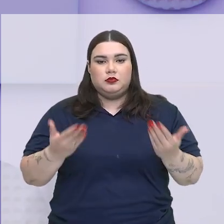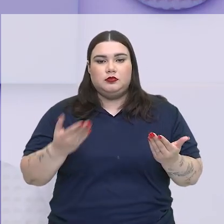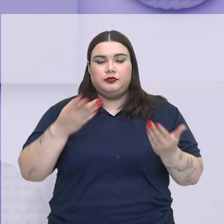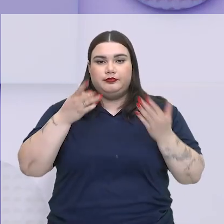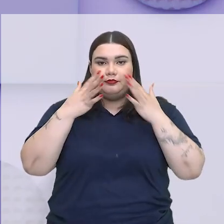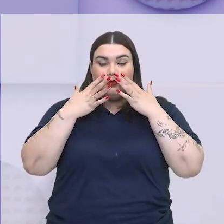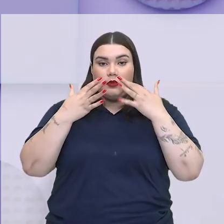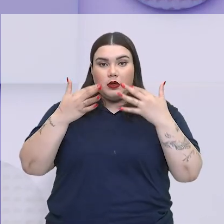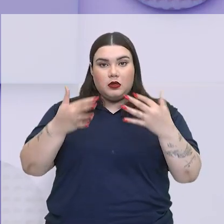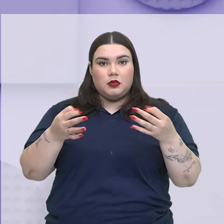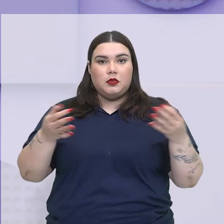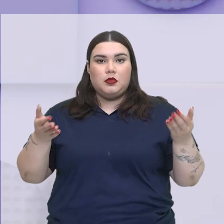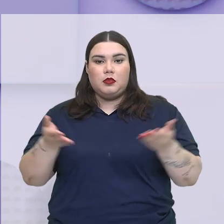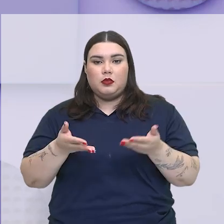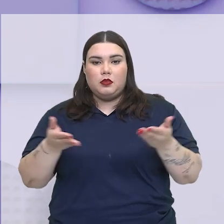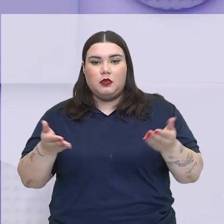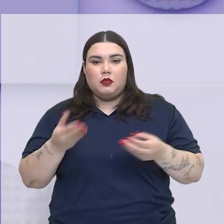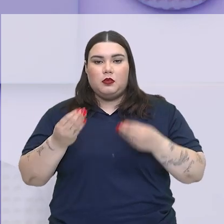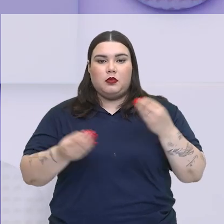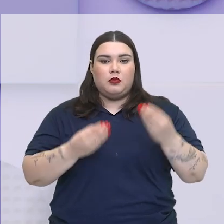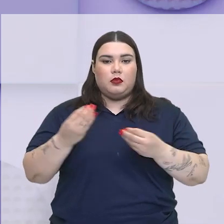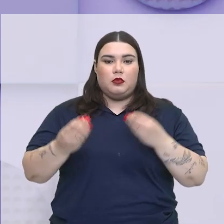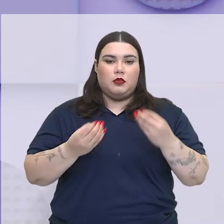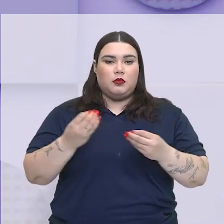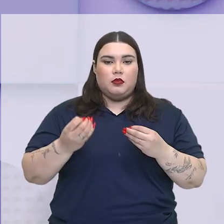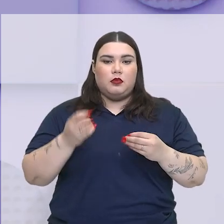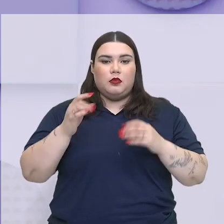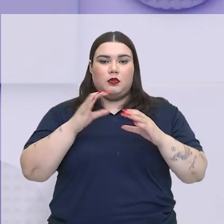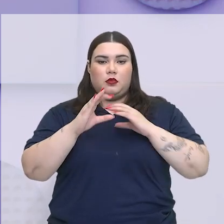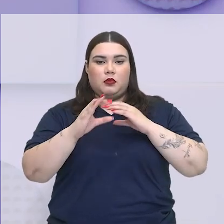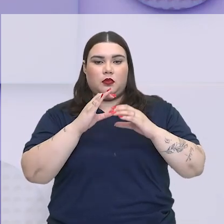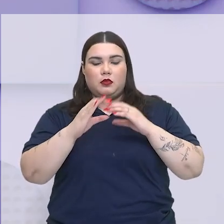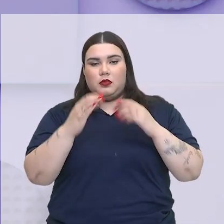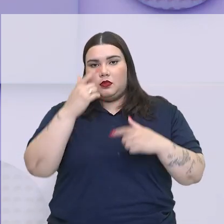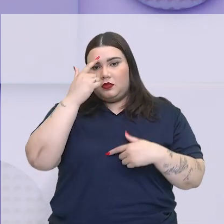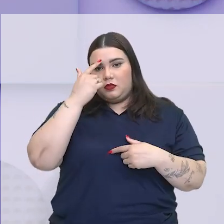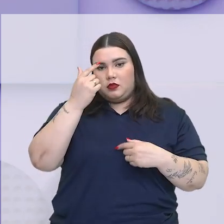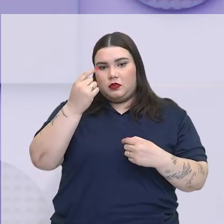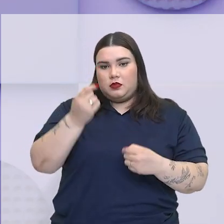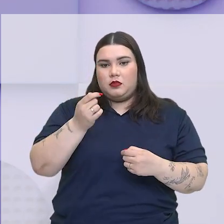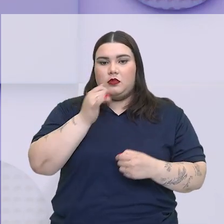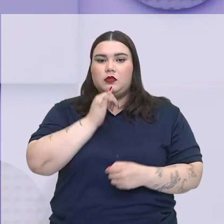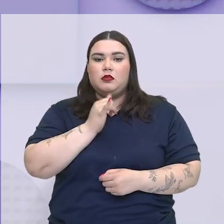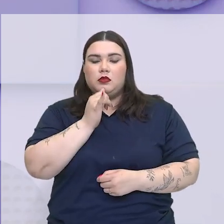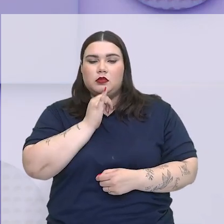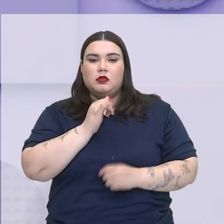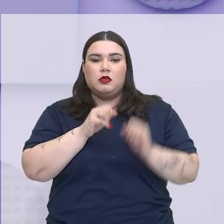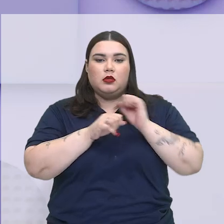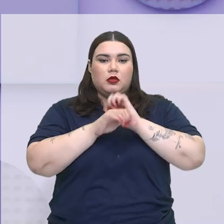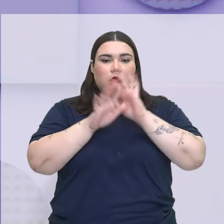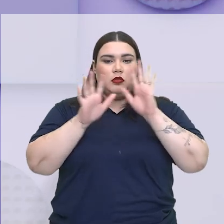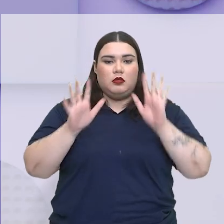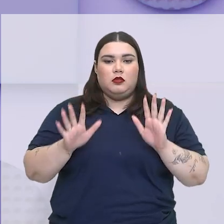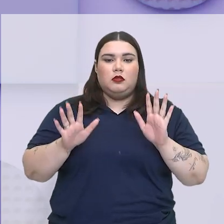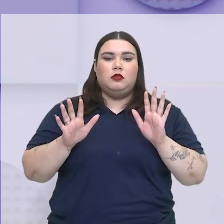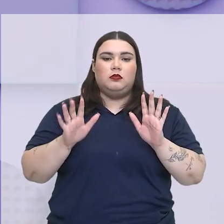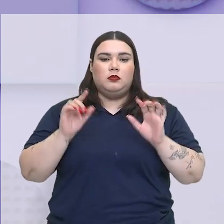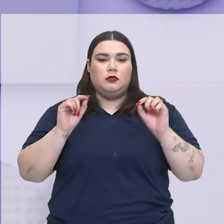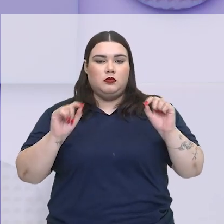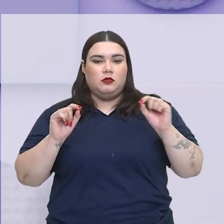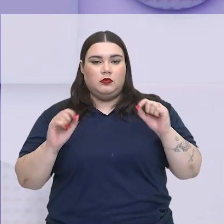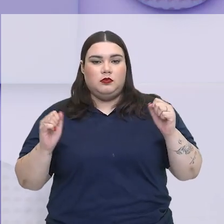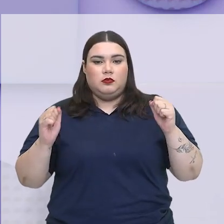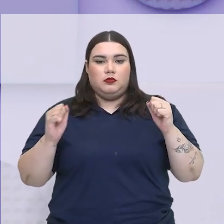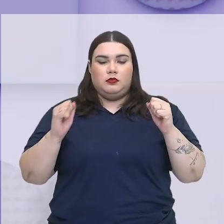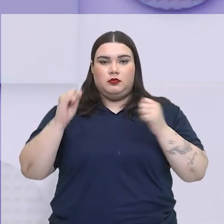preste bem atenção em como que é feita a comunicação de fé, de um exemplo muito claro, muito próximo da gente, que são